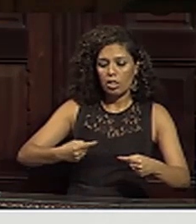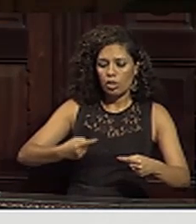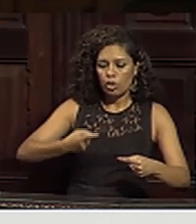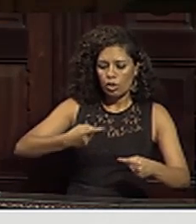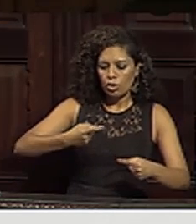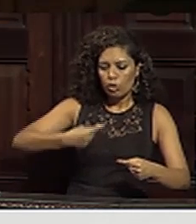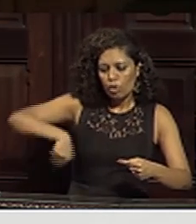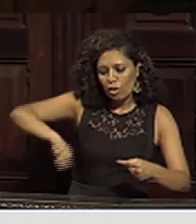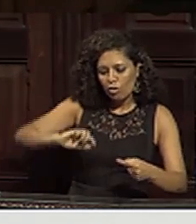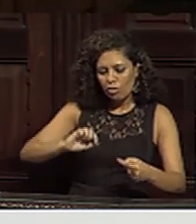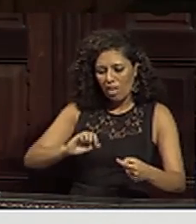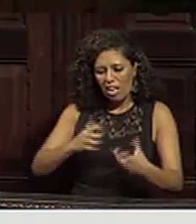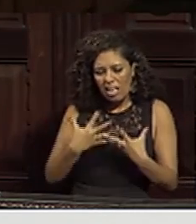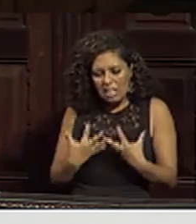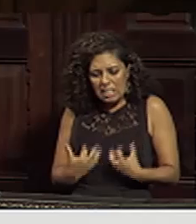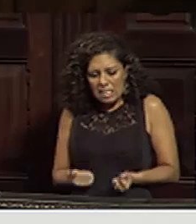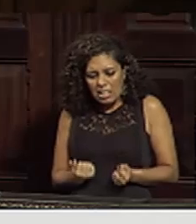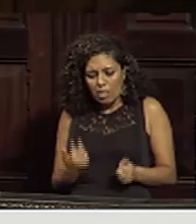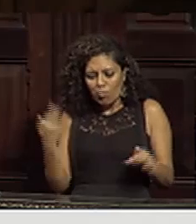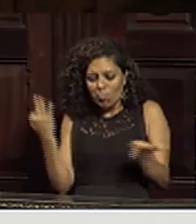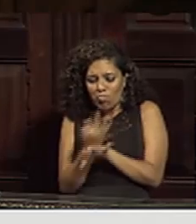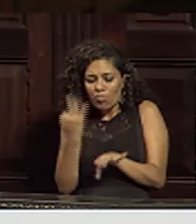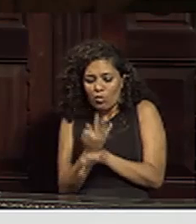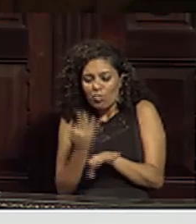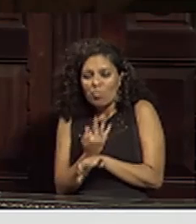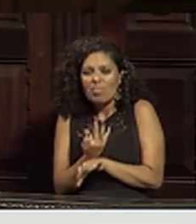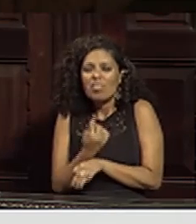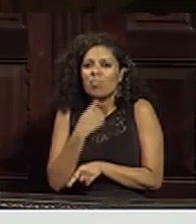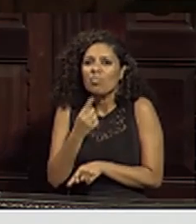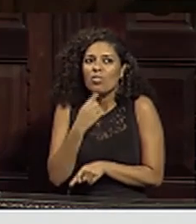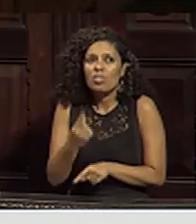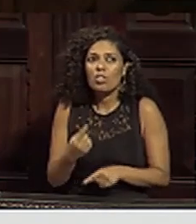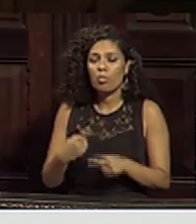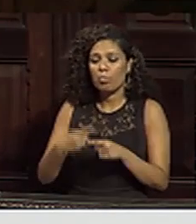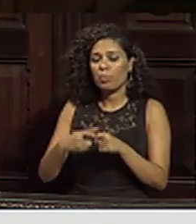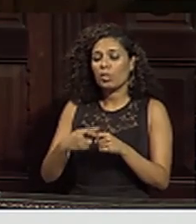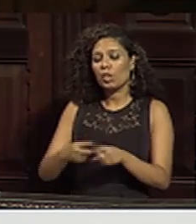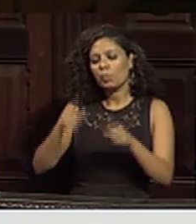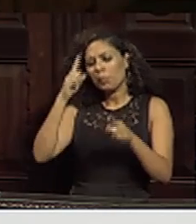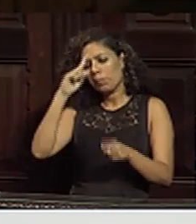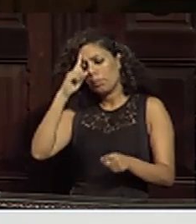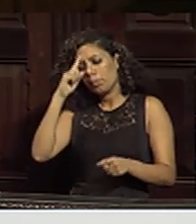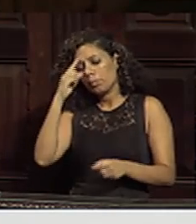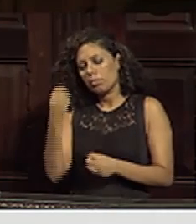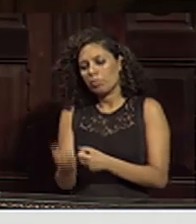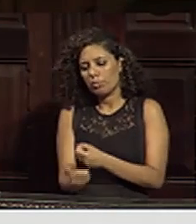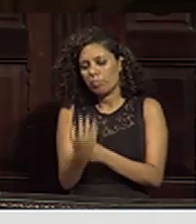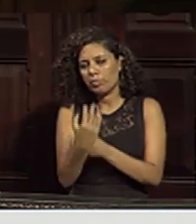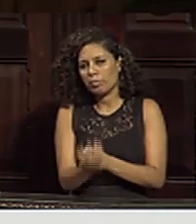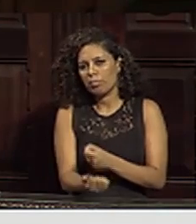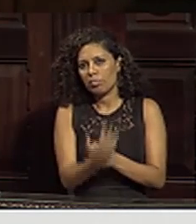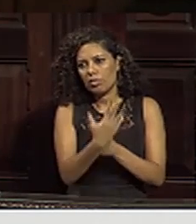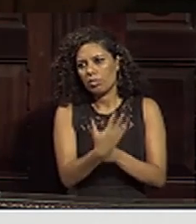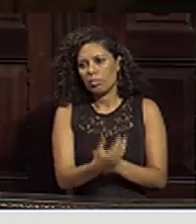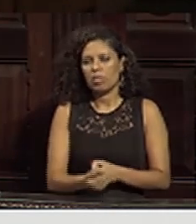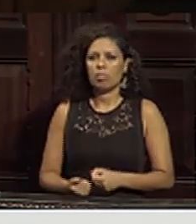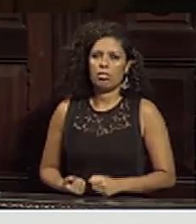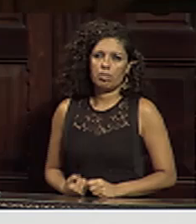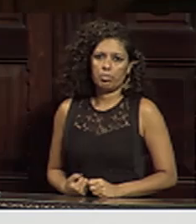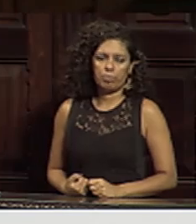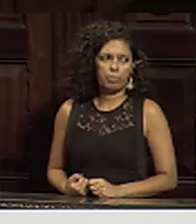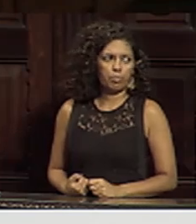insuportável para o bem da população brasileira e fluminense. Assim, pois,